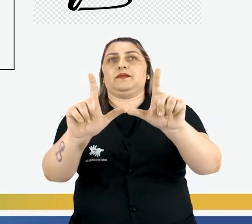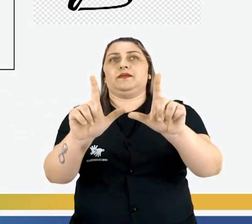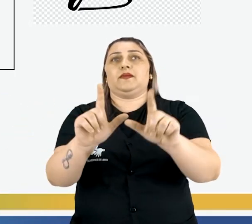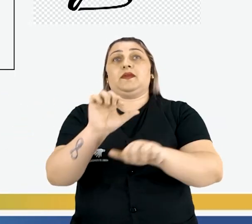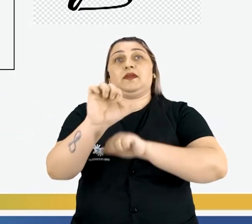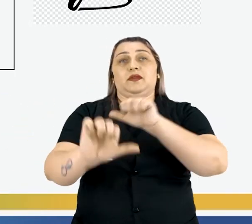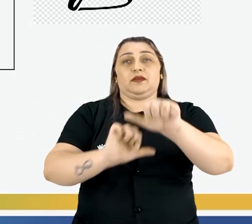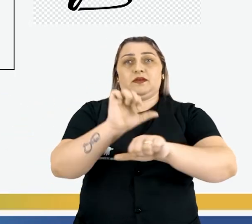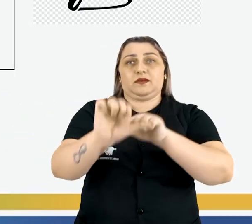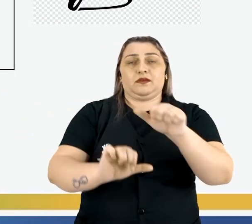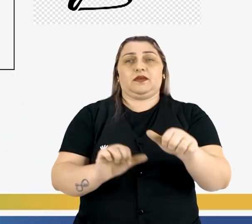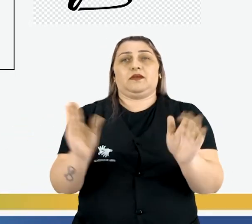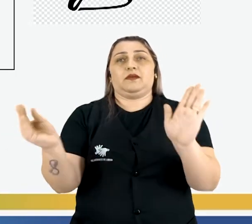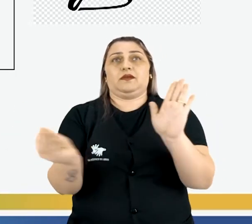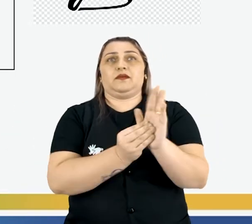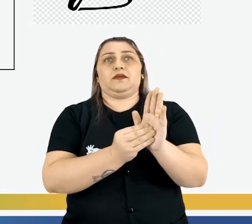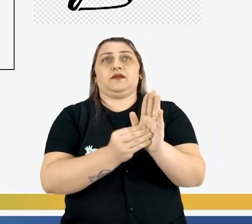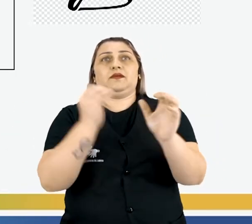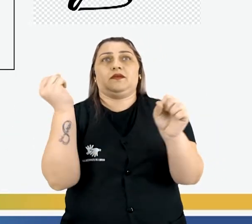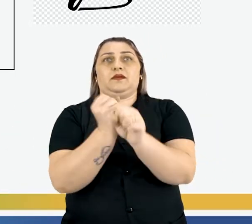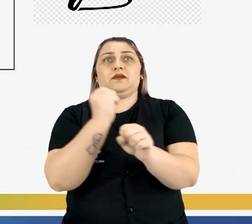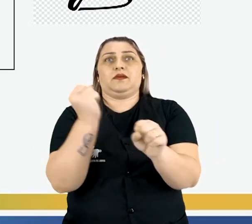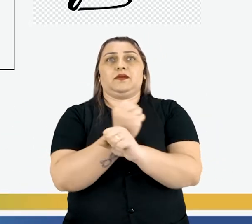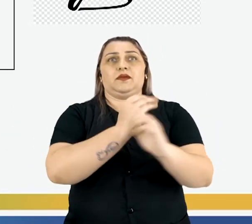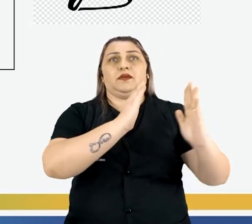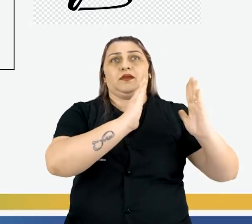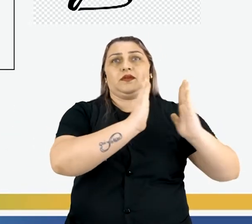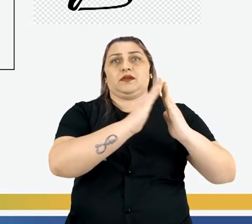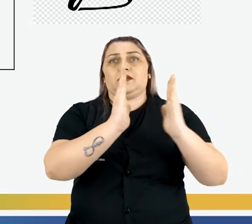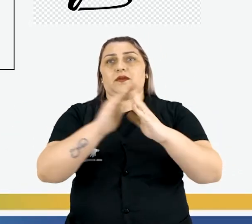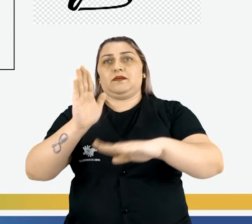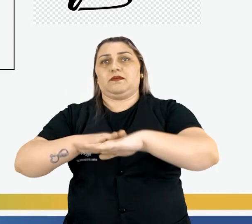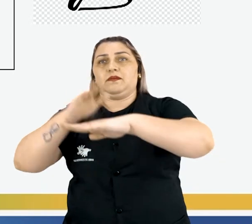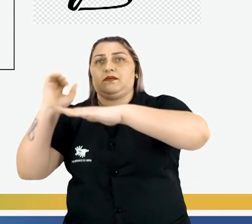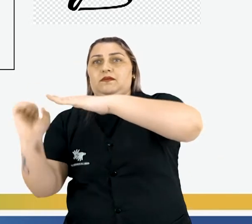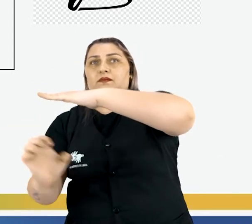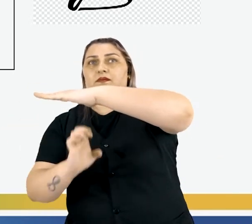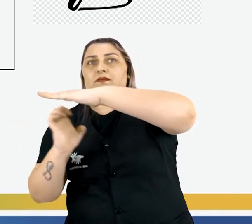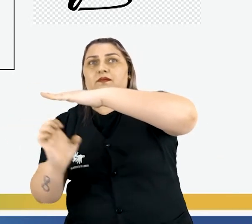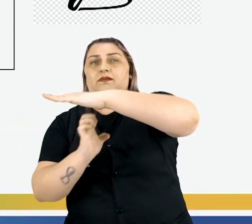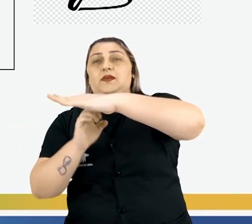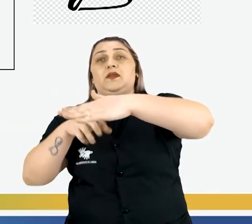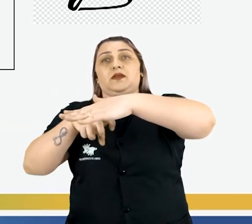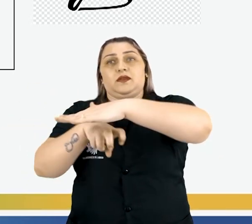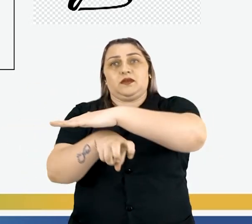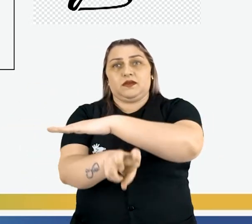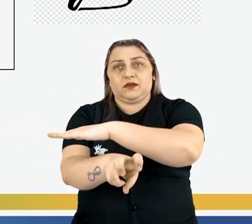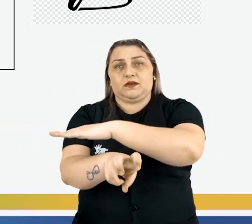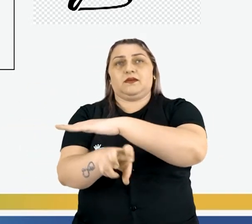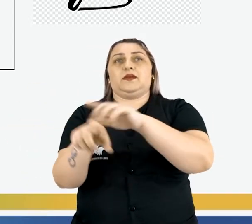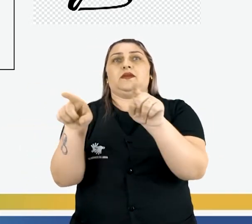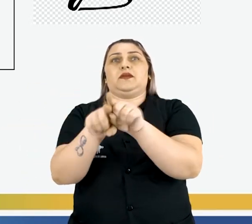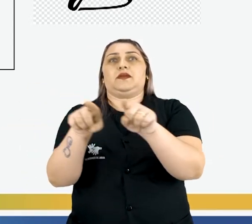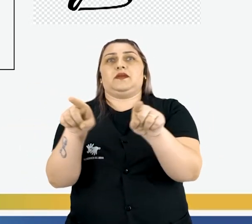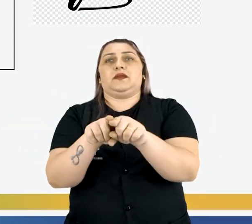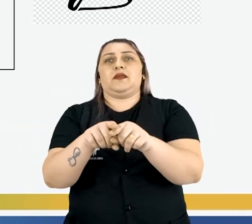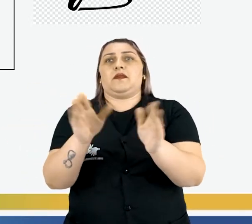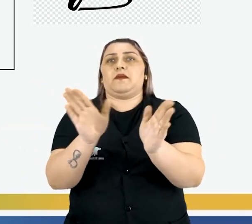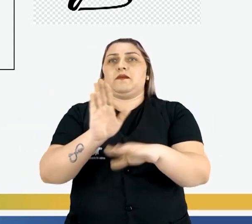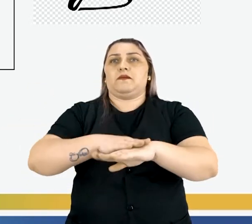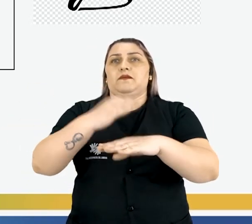as mudanças nós podemos colocar as construções, são mais casas, mais comércio, um estacionamento